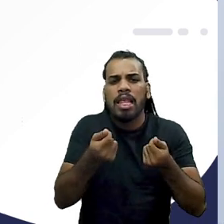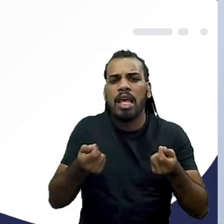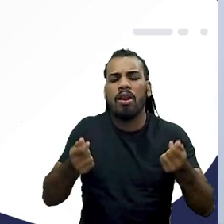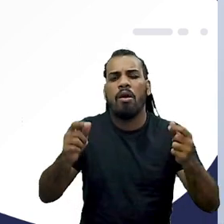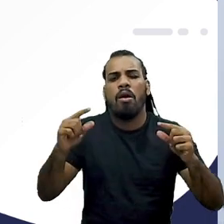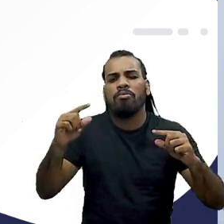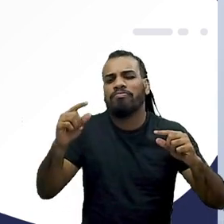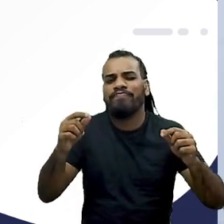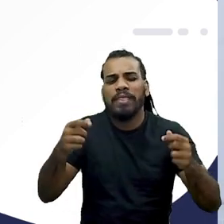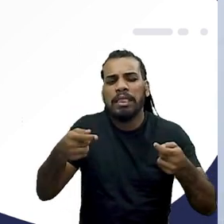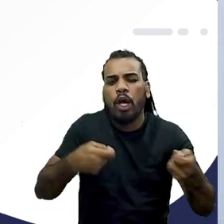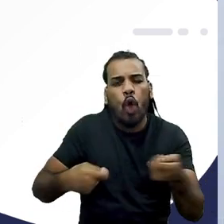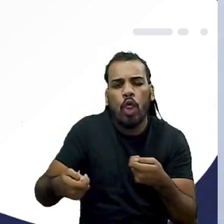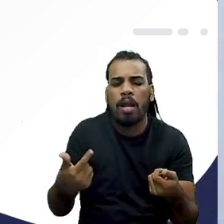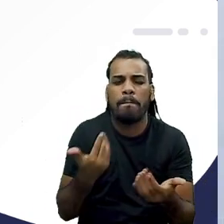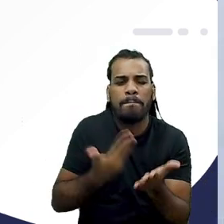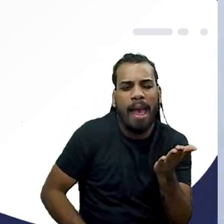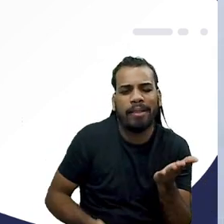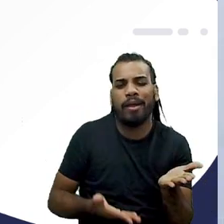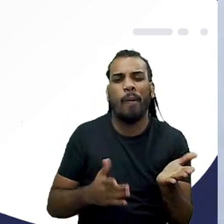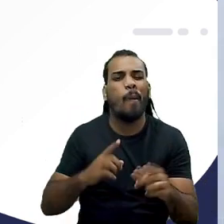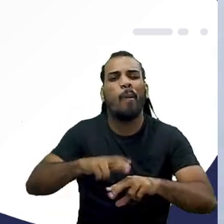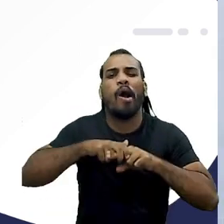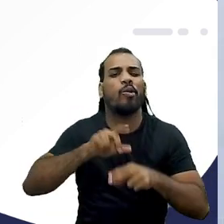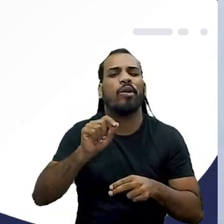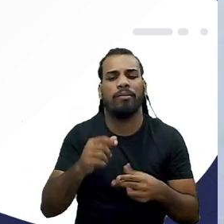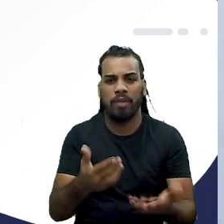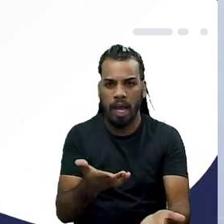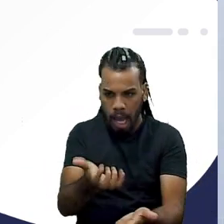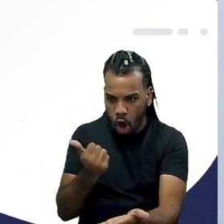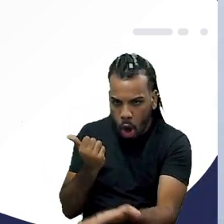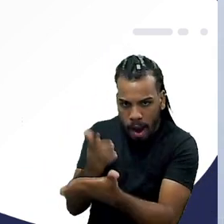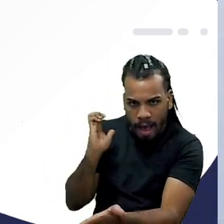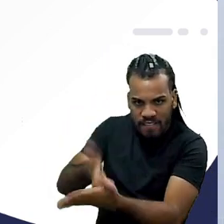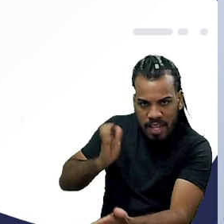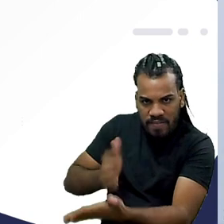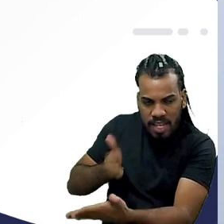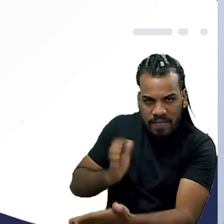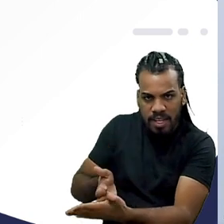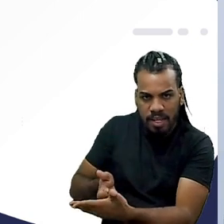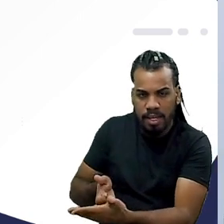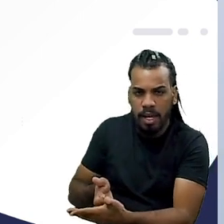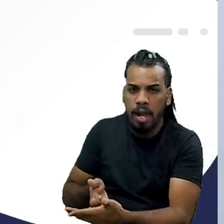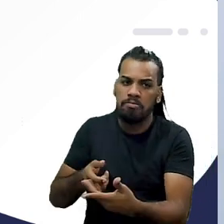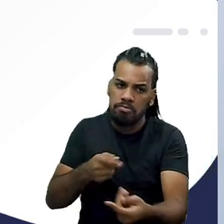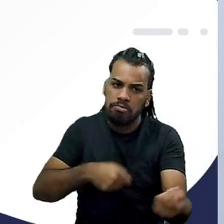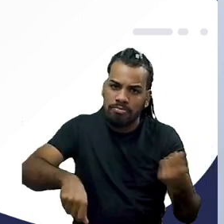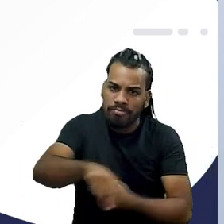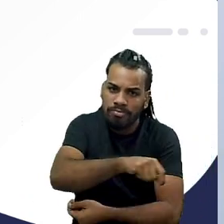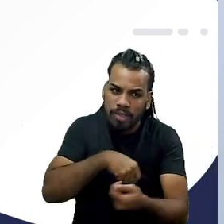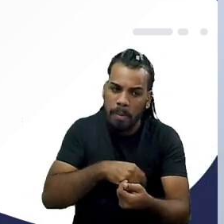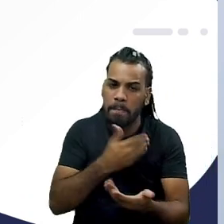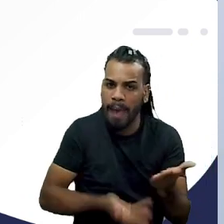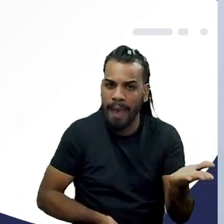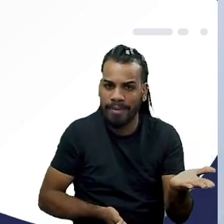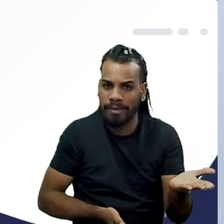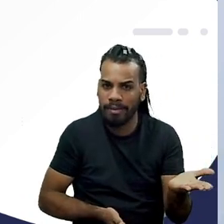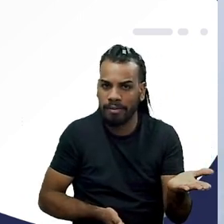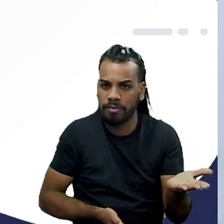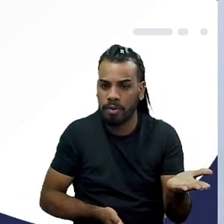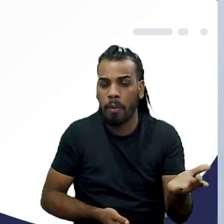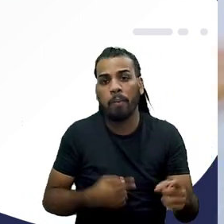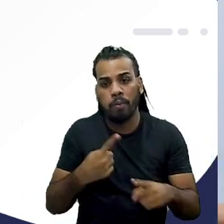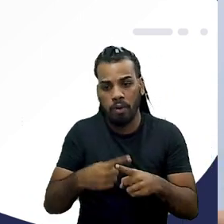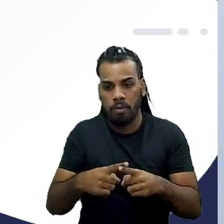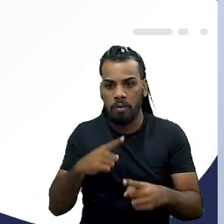empresa? Se você resolver só comprar à vista, você pode ter um desafio de ter capital de giro. Porque uma empresa, de repente, pode